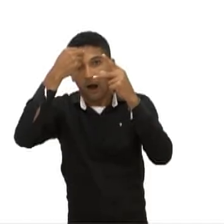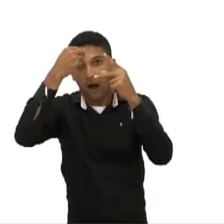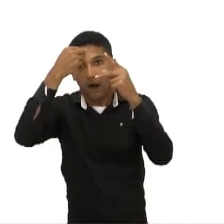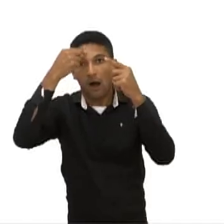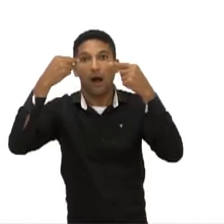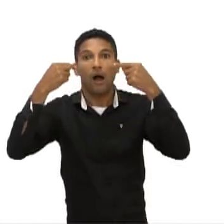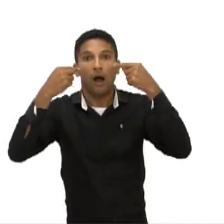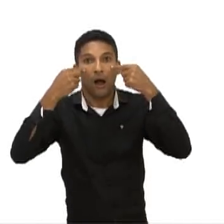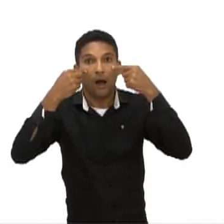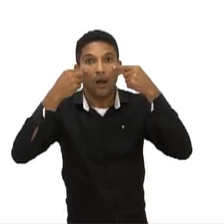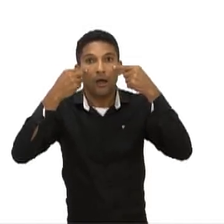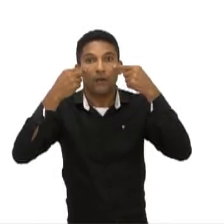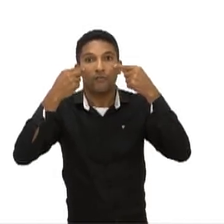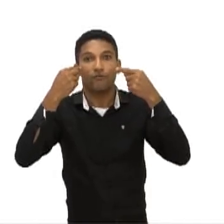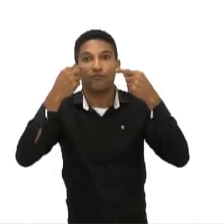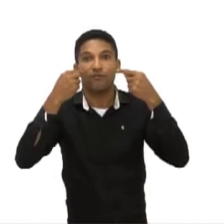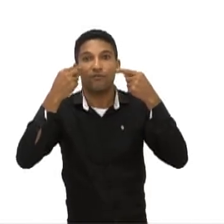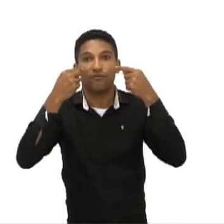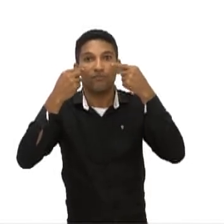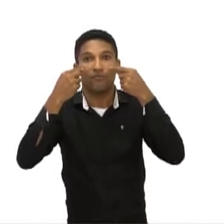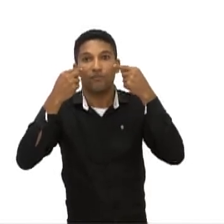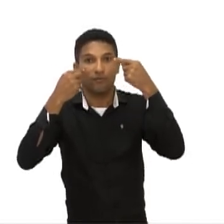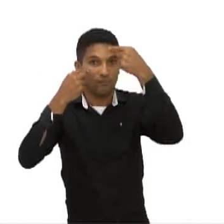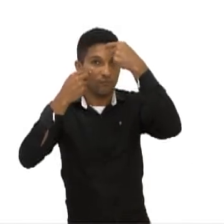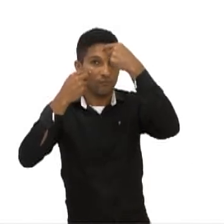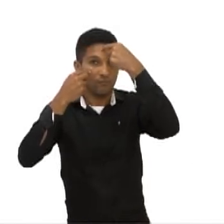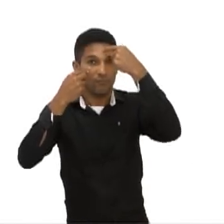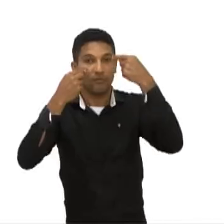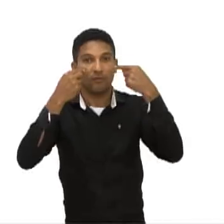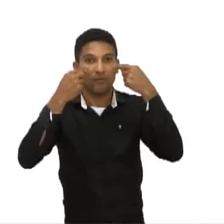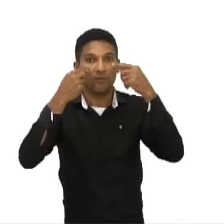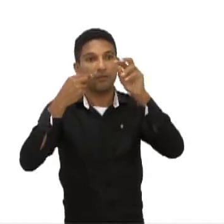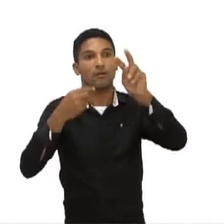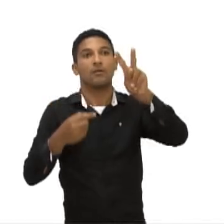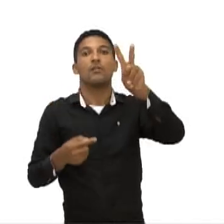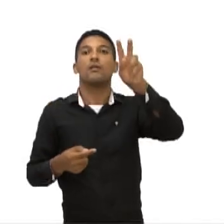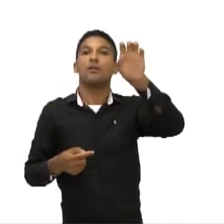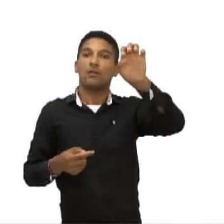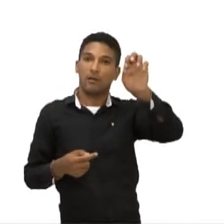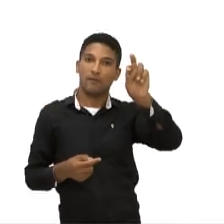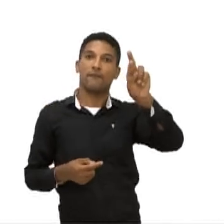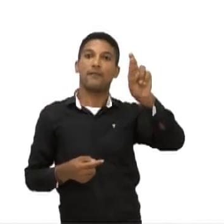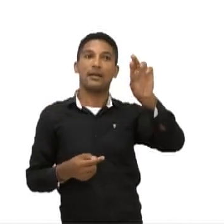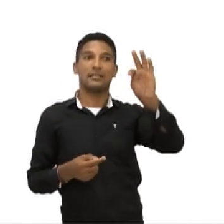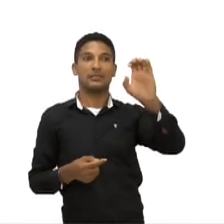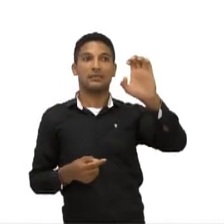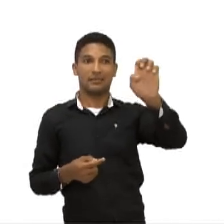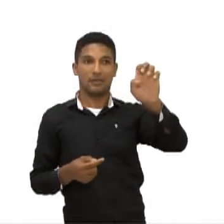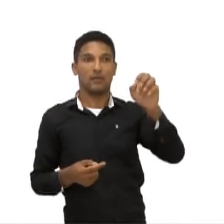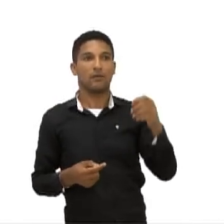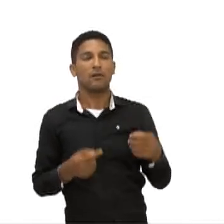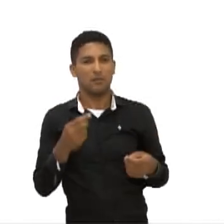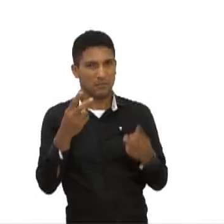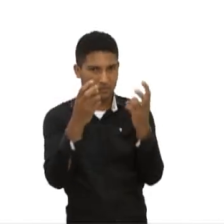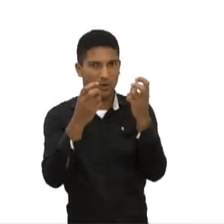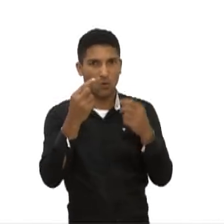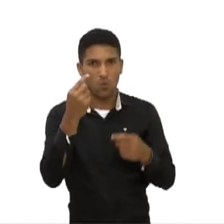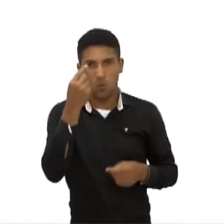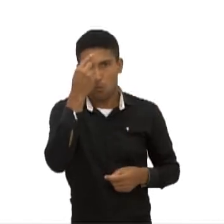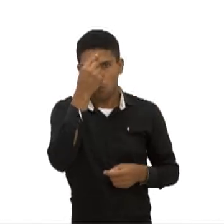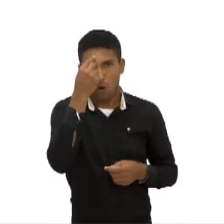sabemos, certo? Ó, já sabemos identificar e nomear os vértices dos triângulos. Agora